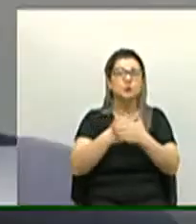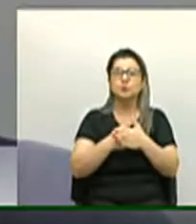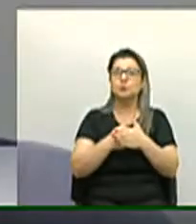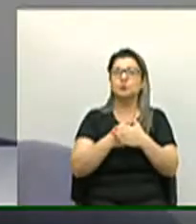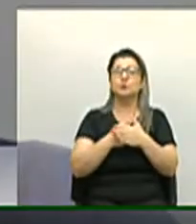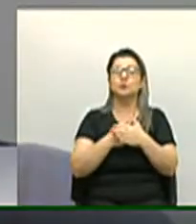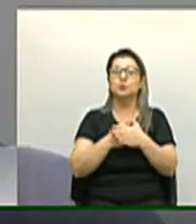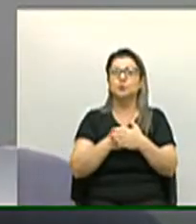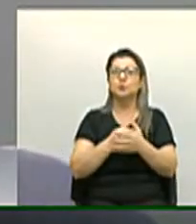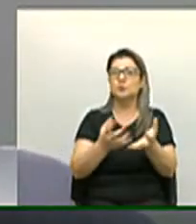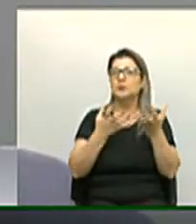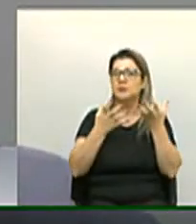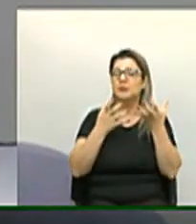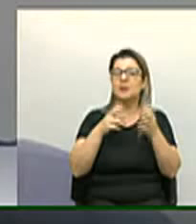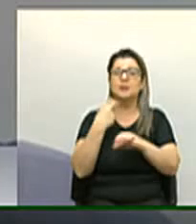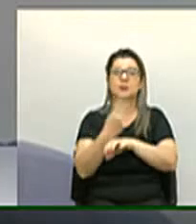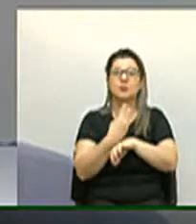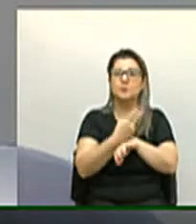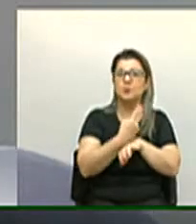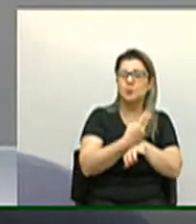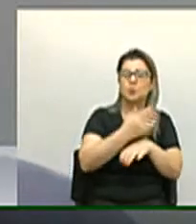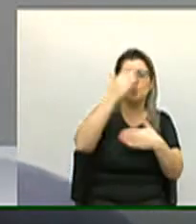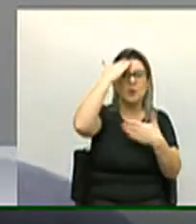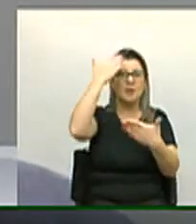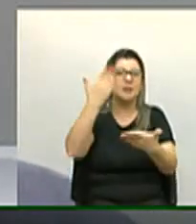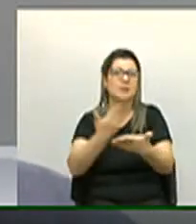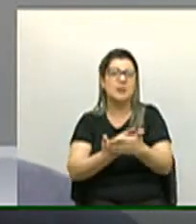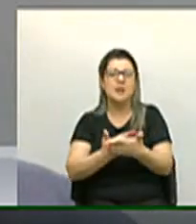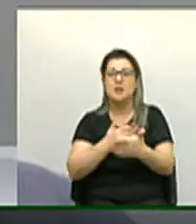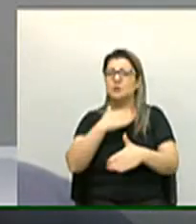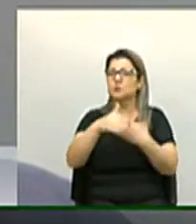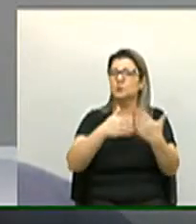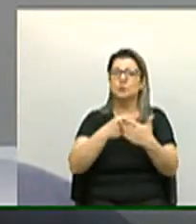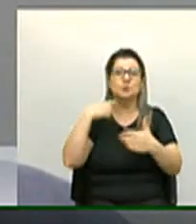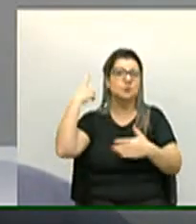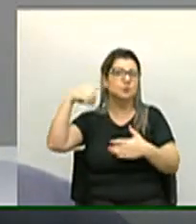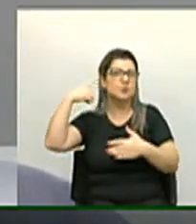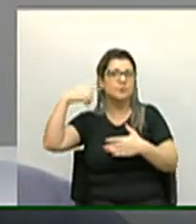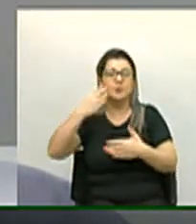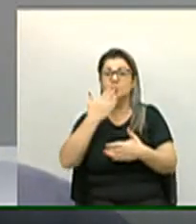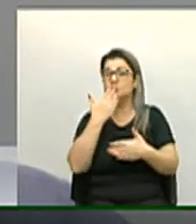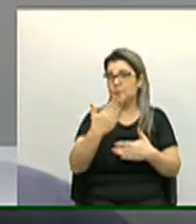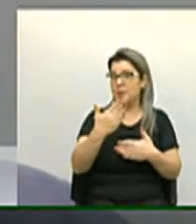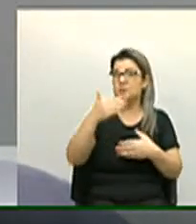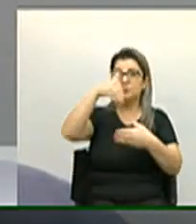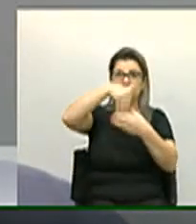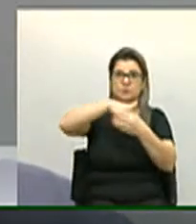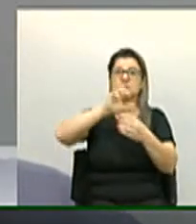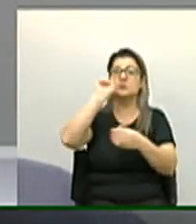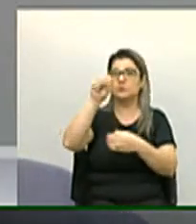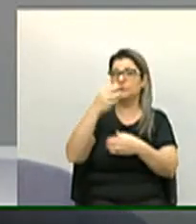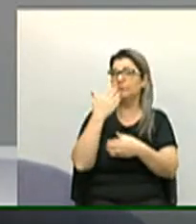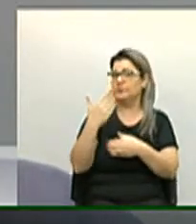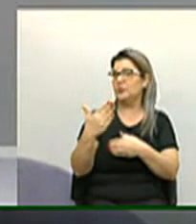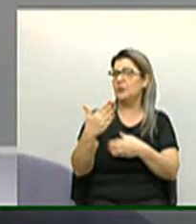estão colhendo hoje. Agradeço a todos os deputados e peço a votação favorável,